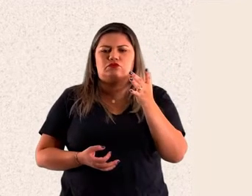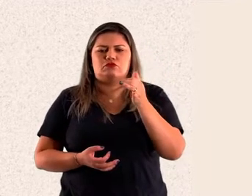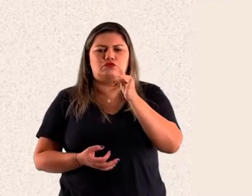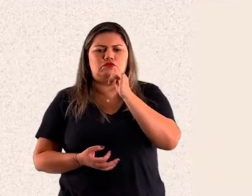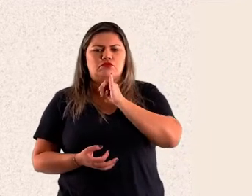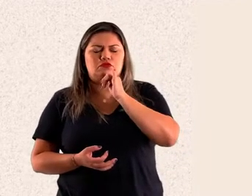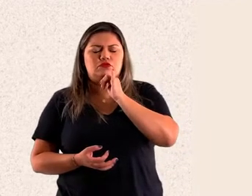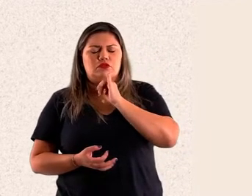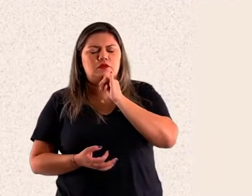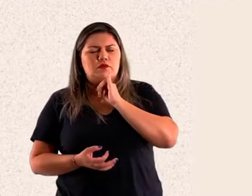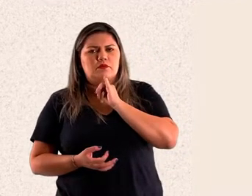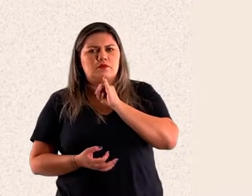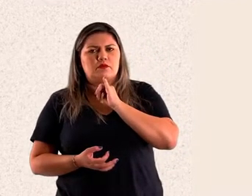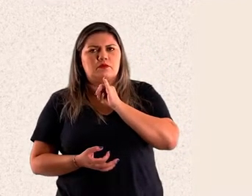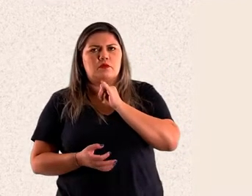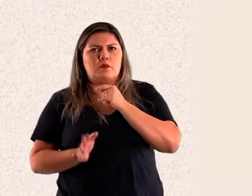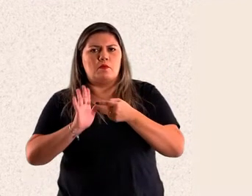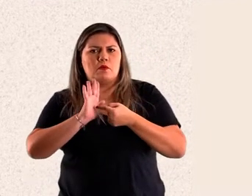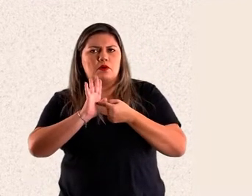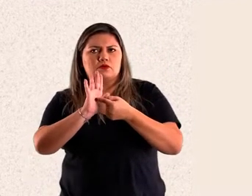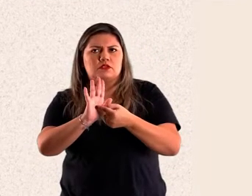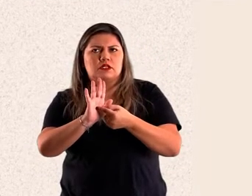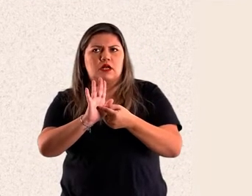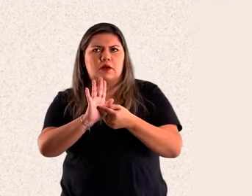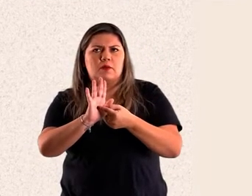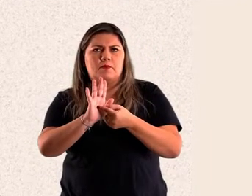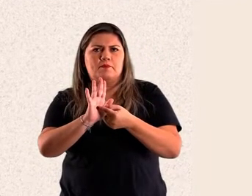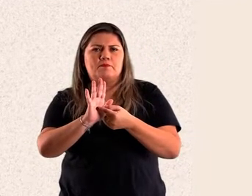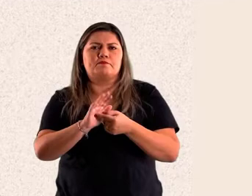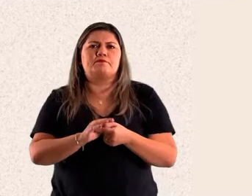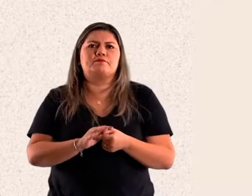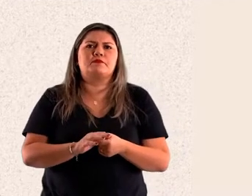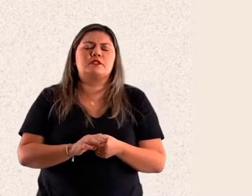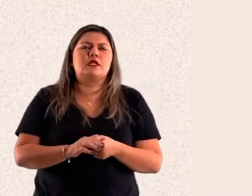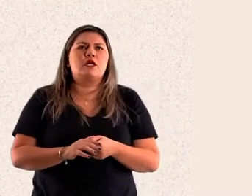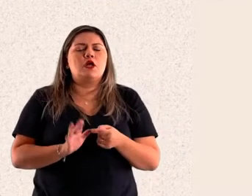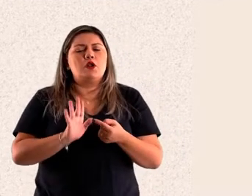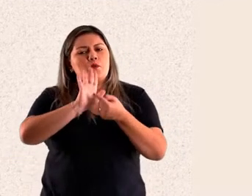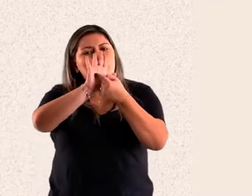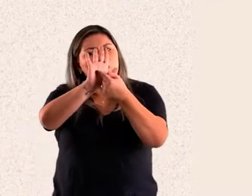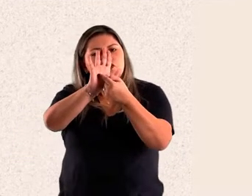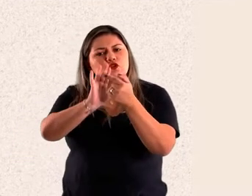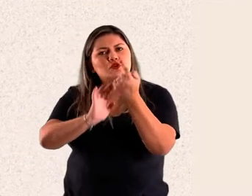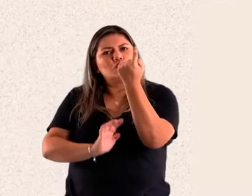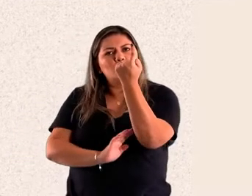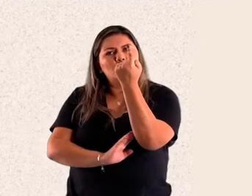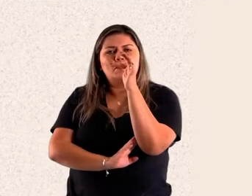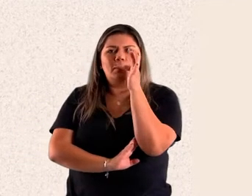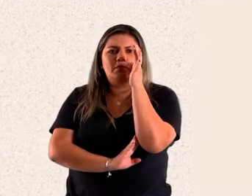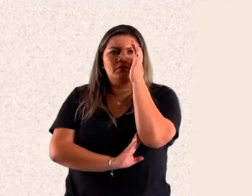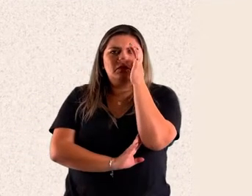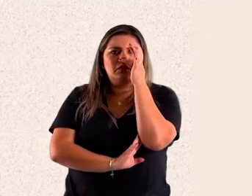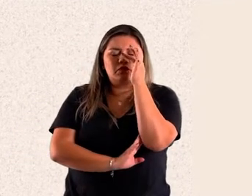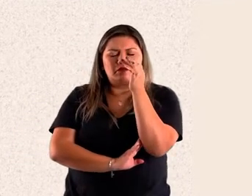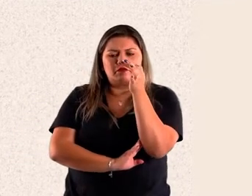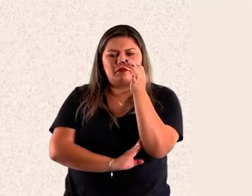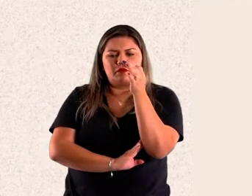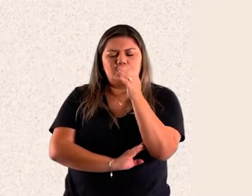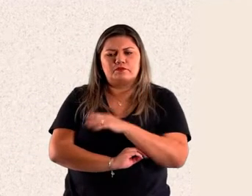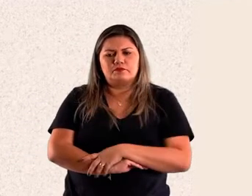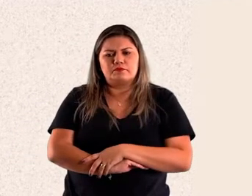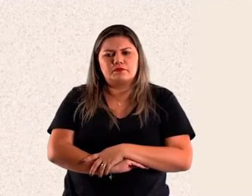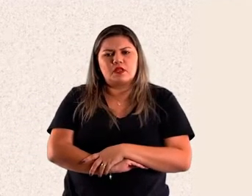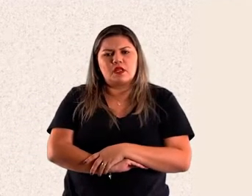ilustrar a interdependência ele usa o exemplo de uma flor Ah e quem eu te vi